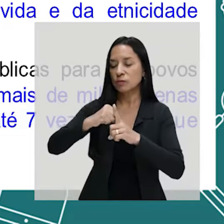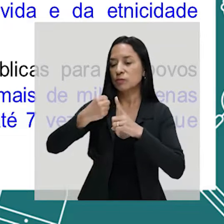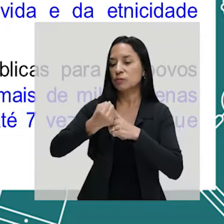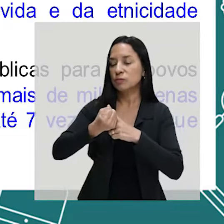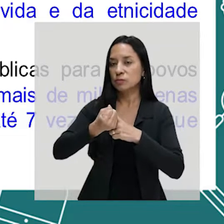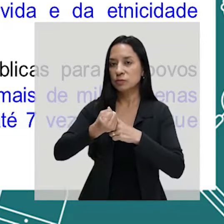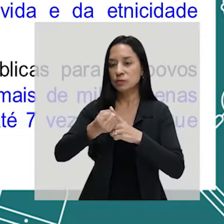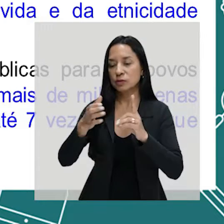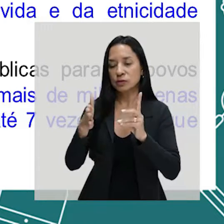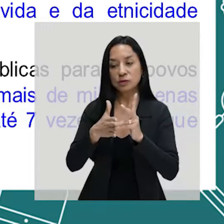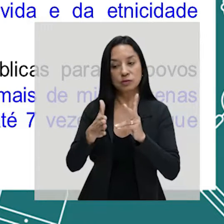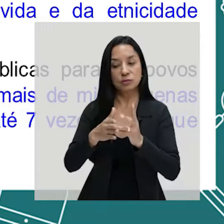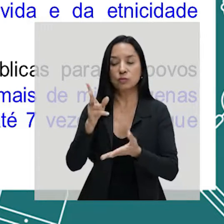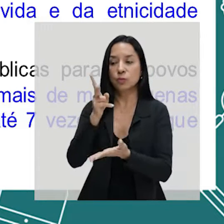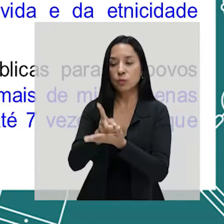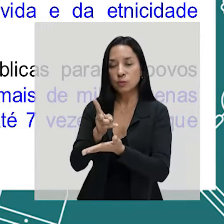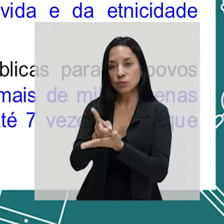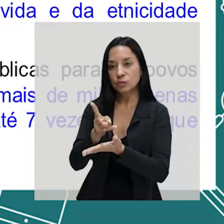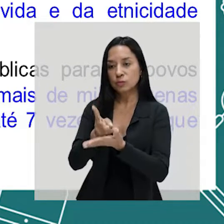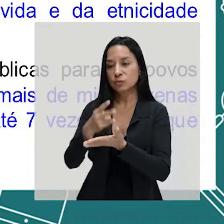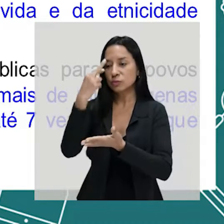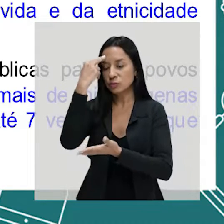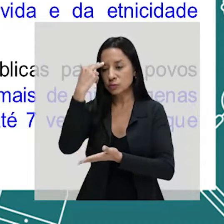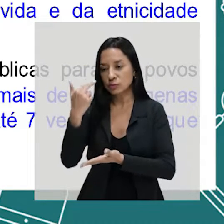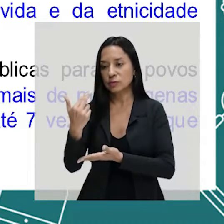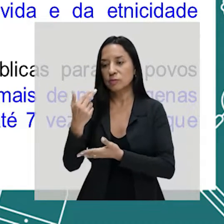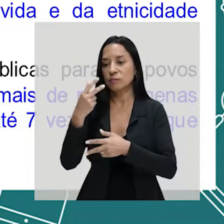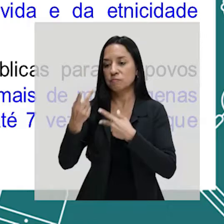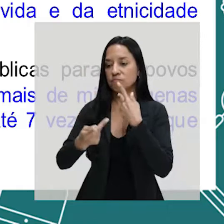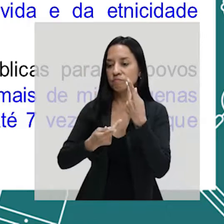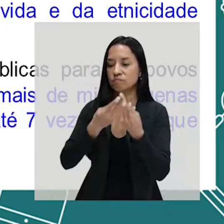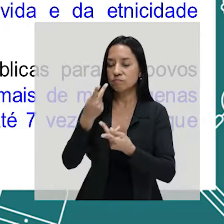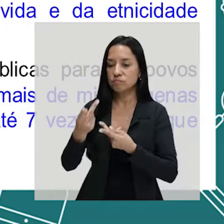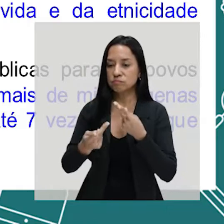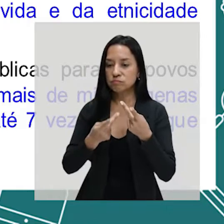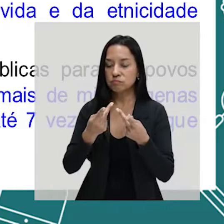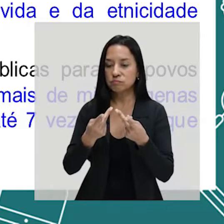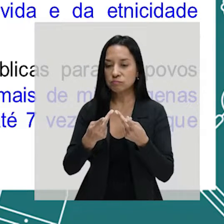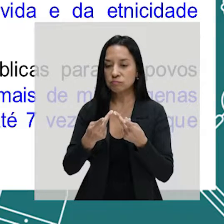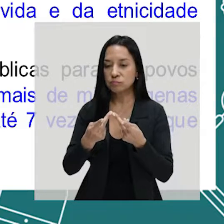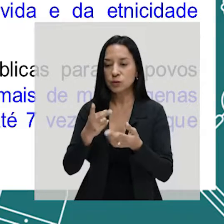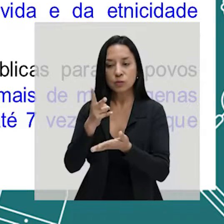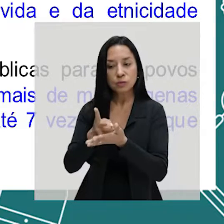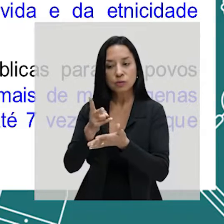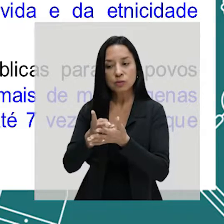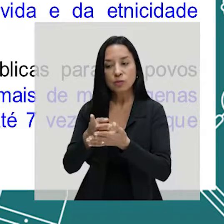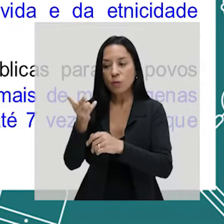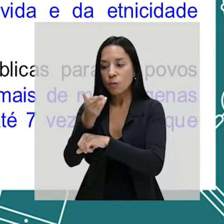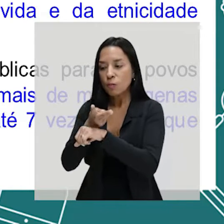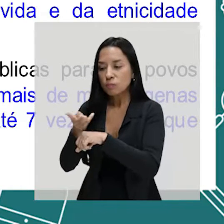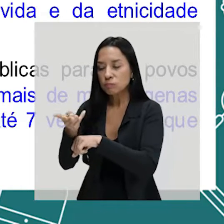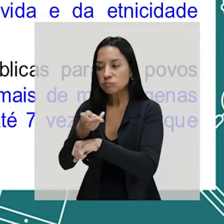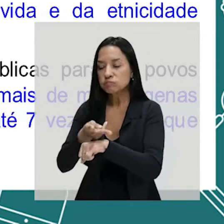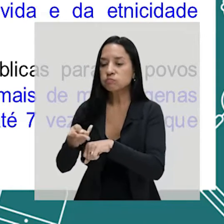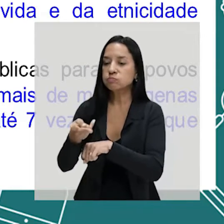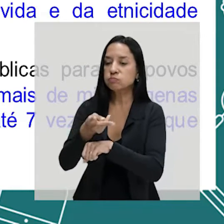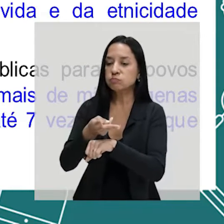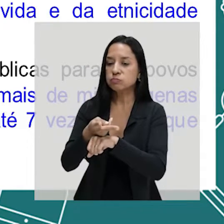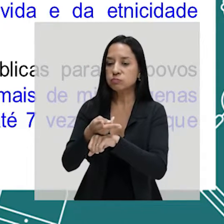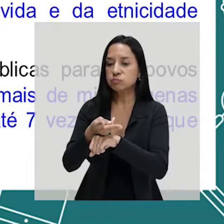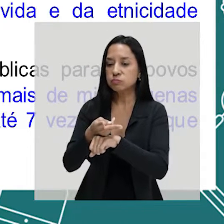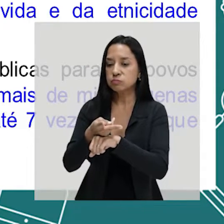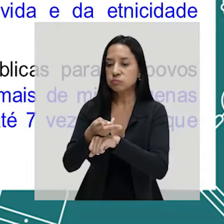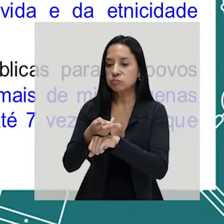indígenas elas continuam historicamente falando era as curtidas buscando a